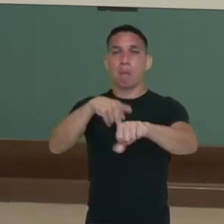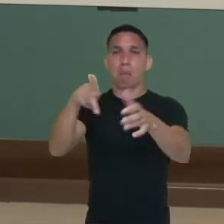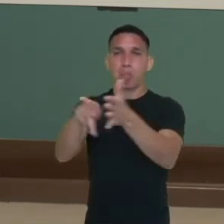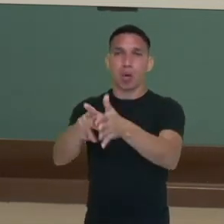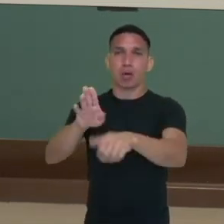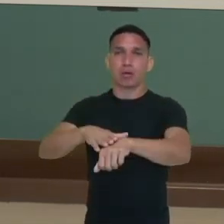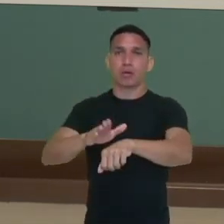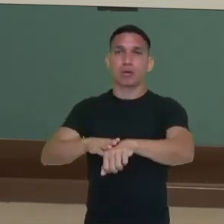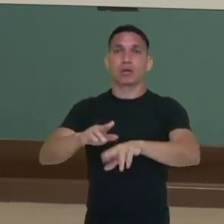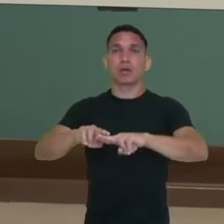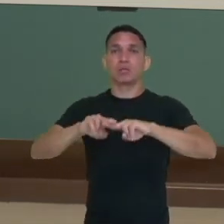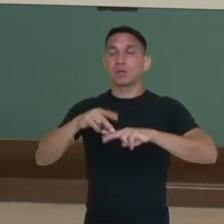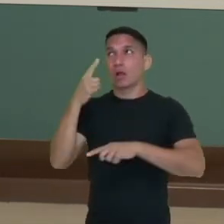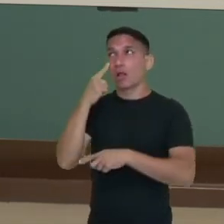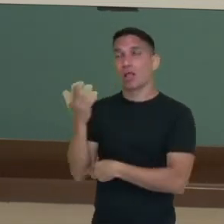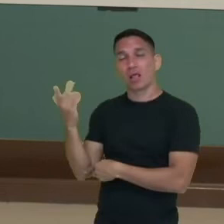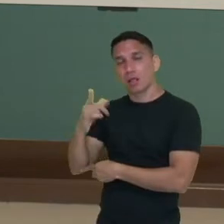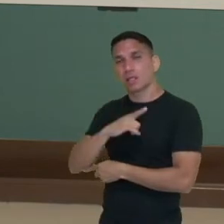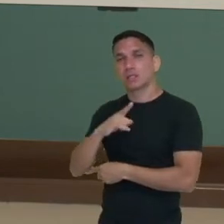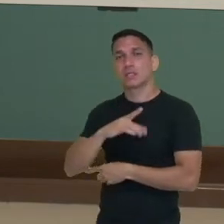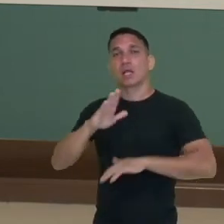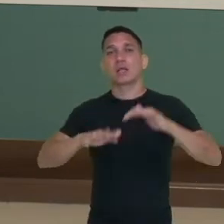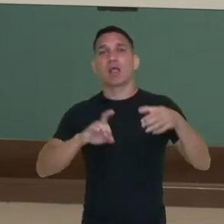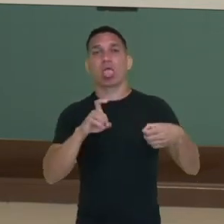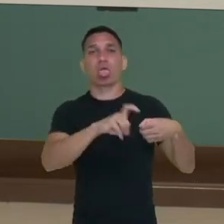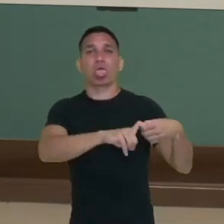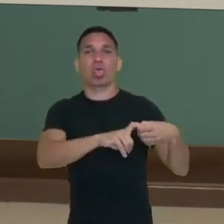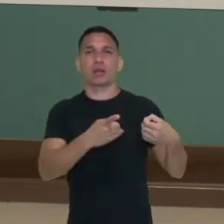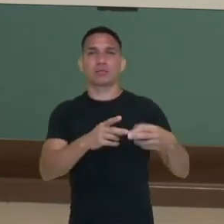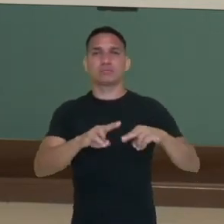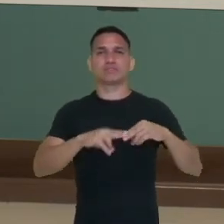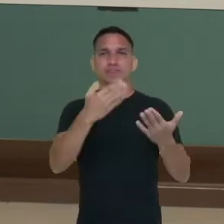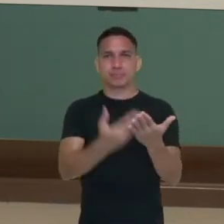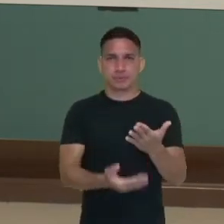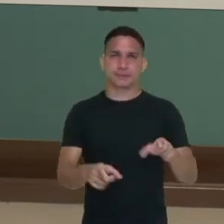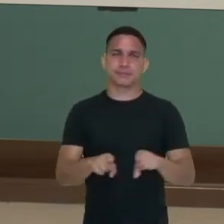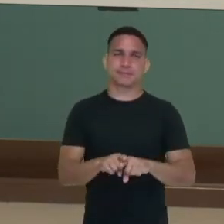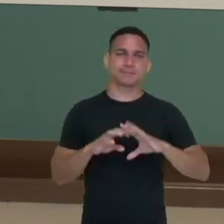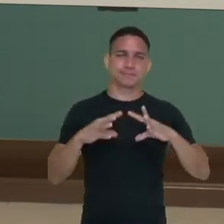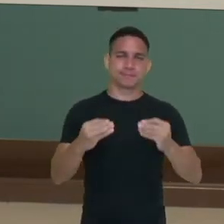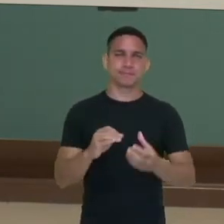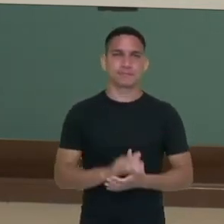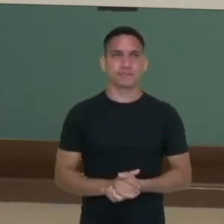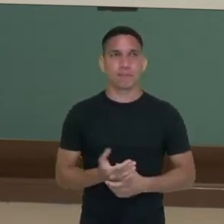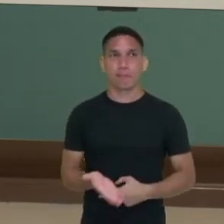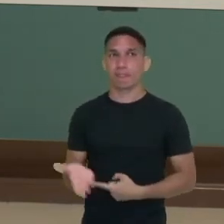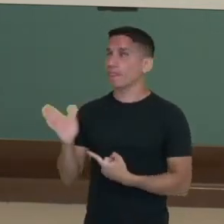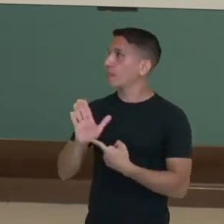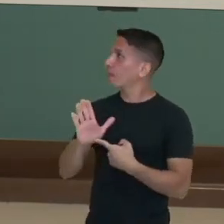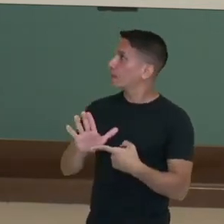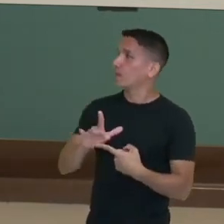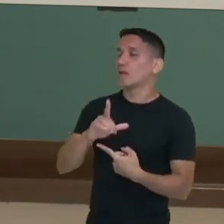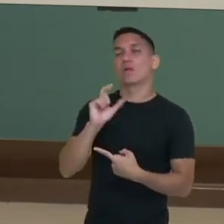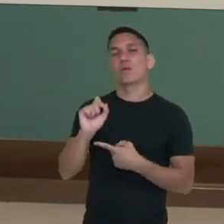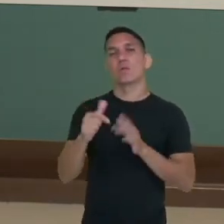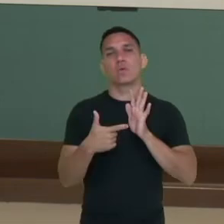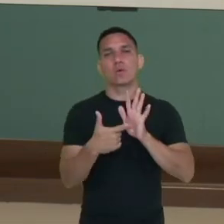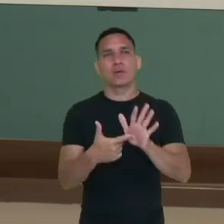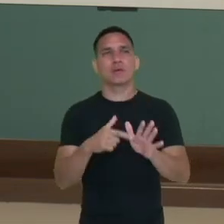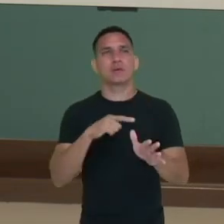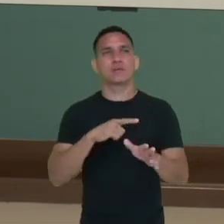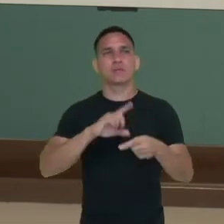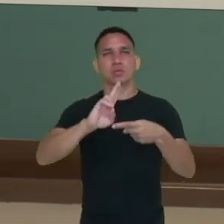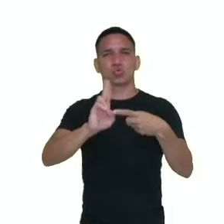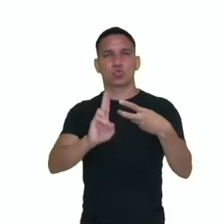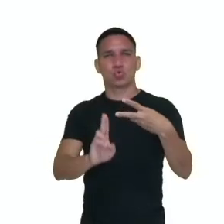ficam com a menor parte desse lucro. Então você vê que até nisso eles perdem também. Então temos aí, por exemplo, ó, a Líbia, o